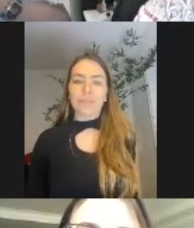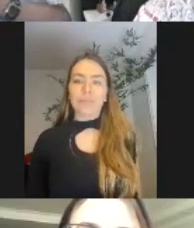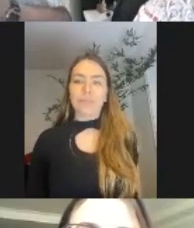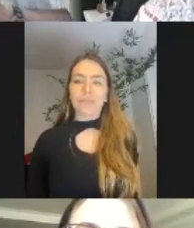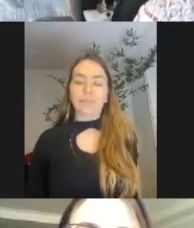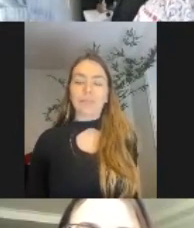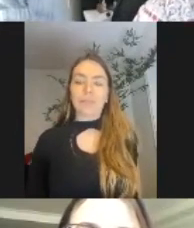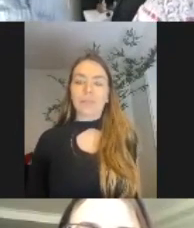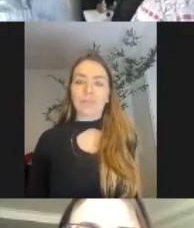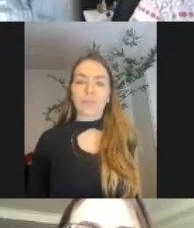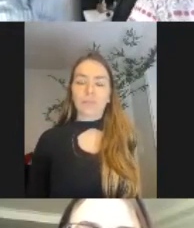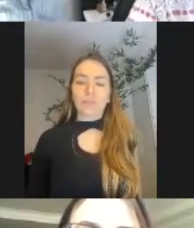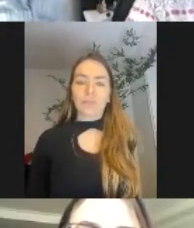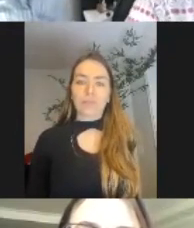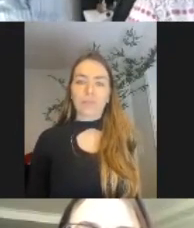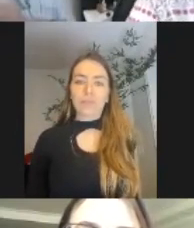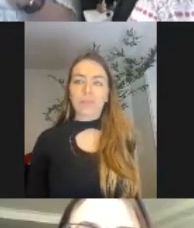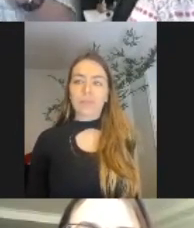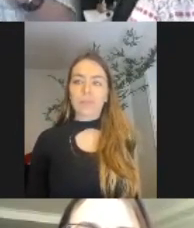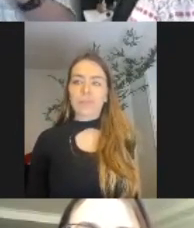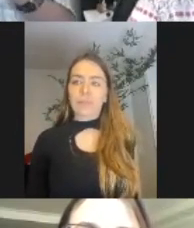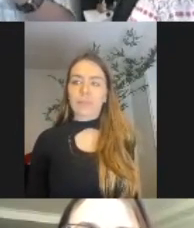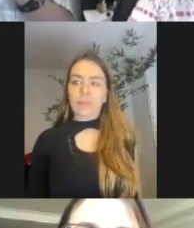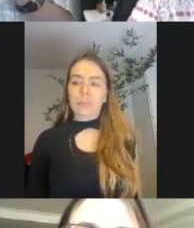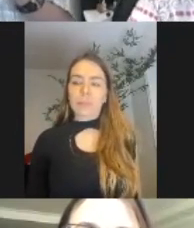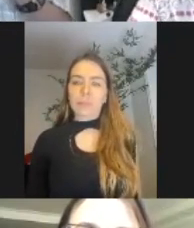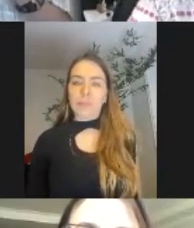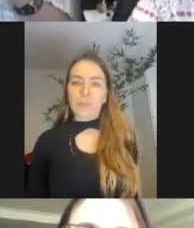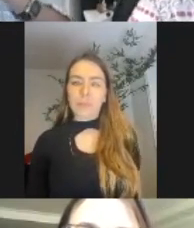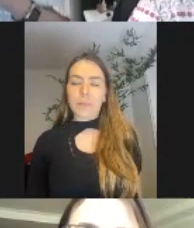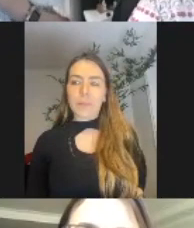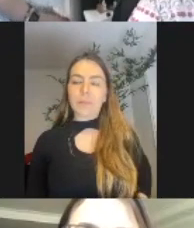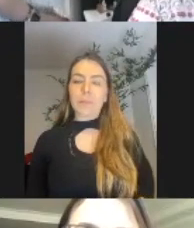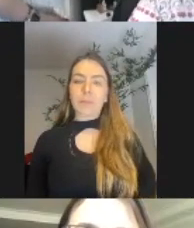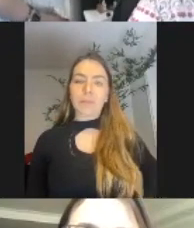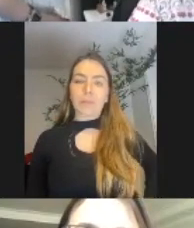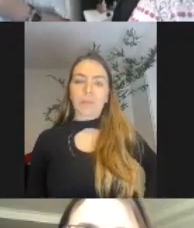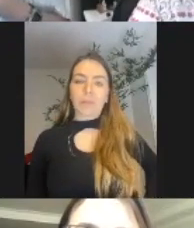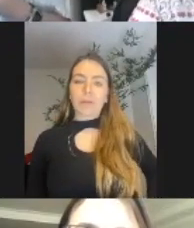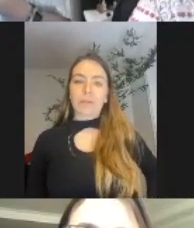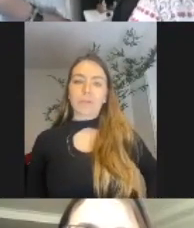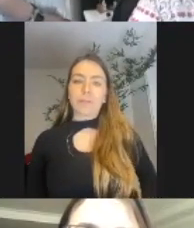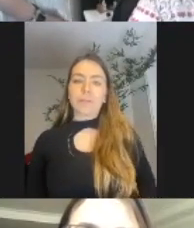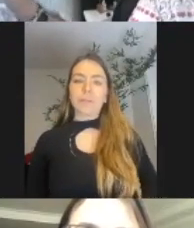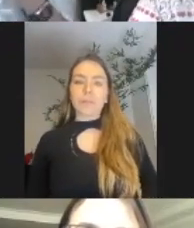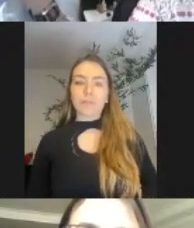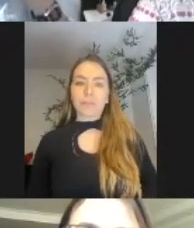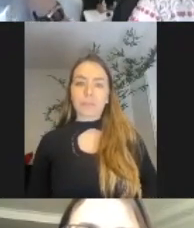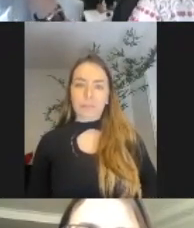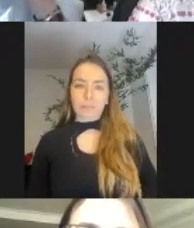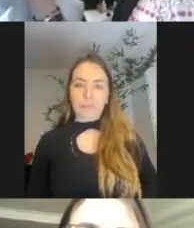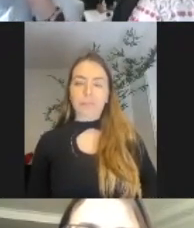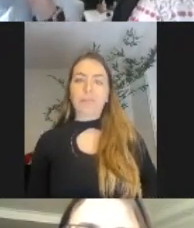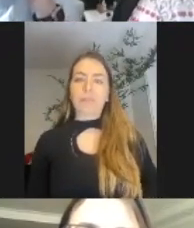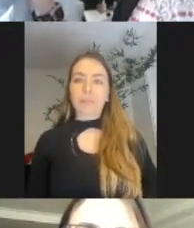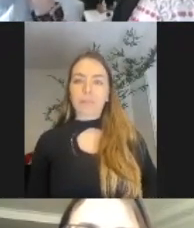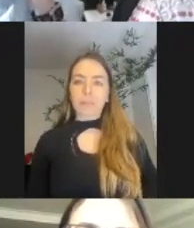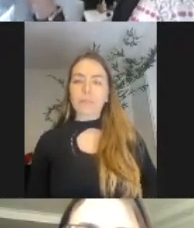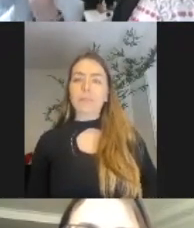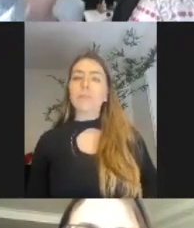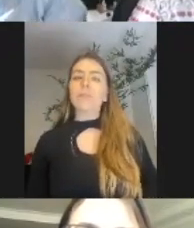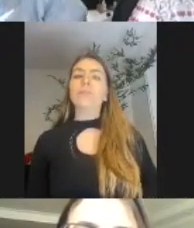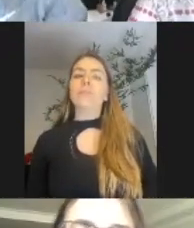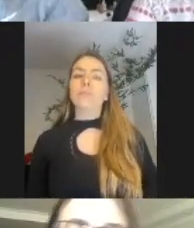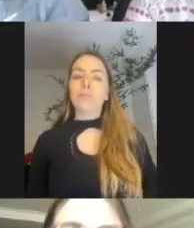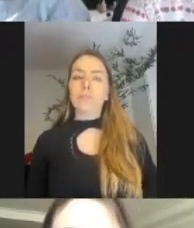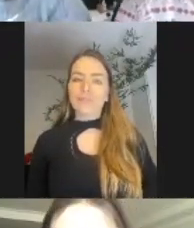milho girassol e 15% só de azeite. Então, não façam isso, tá, gente? Porque aí a pessoa vai estar comprando aí gato por lebre. E aí,